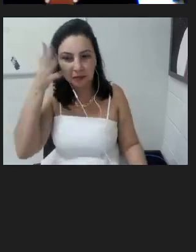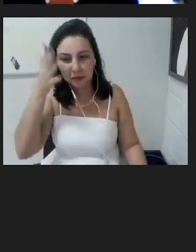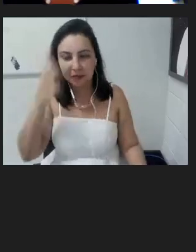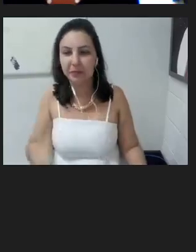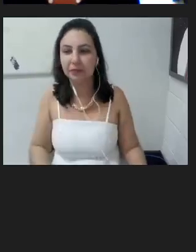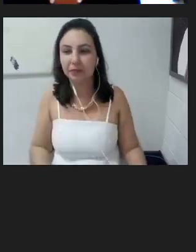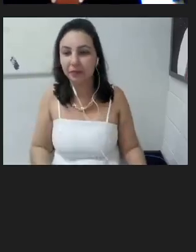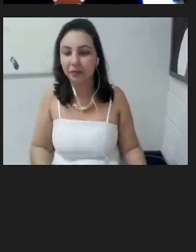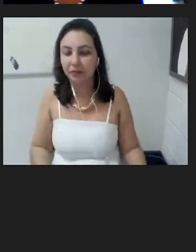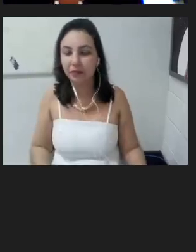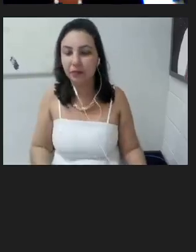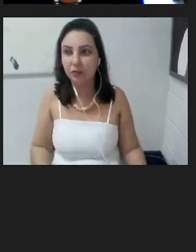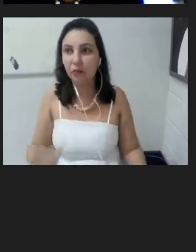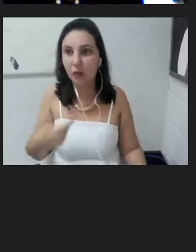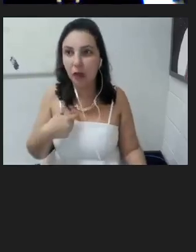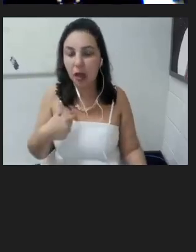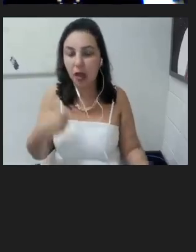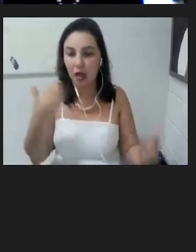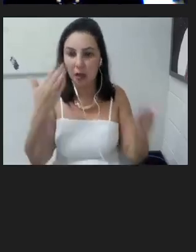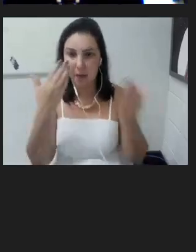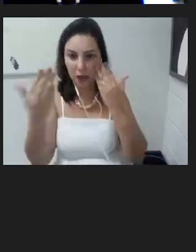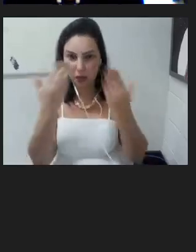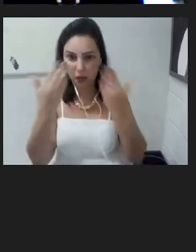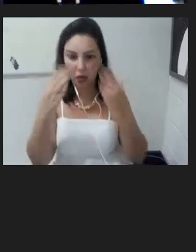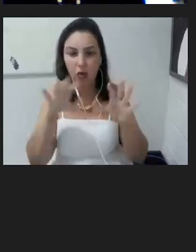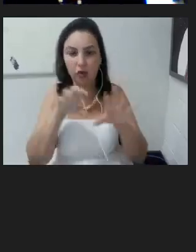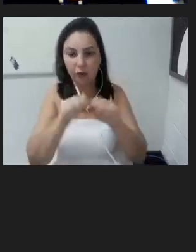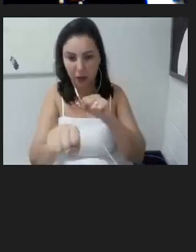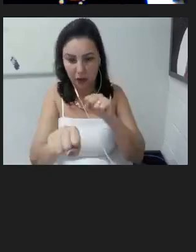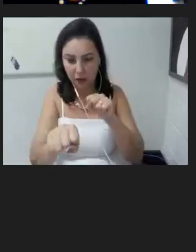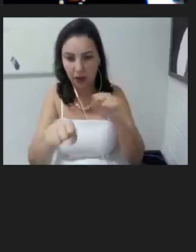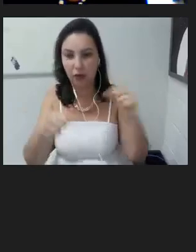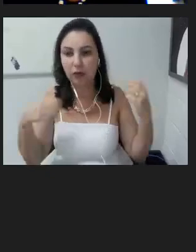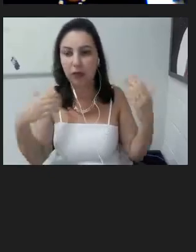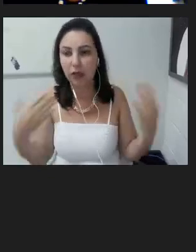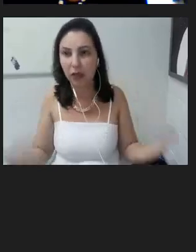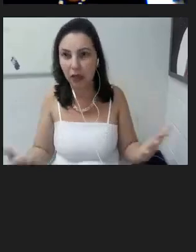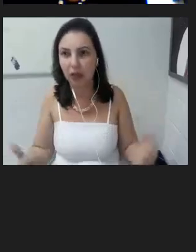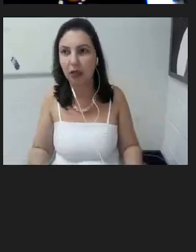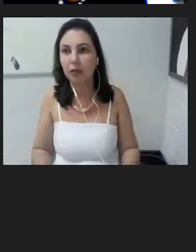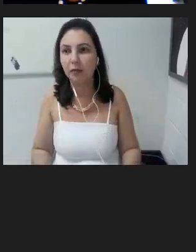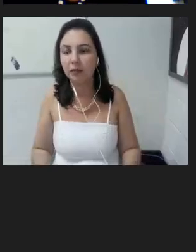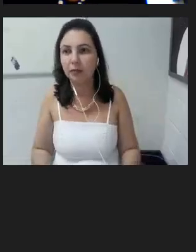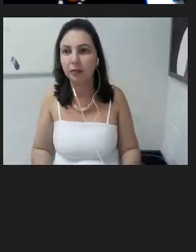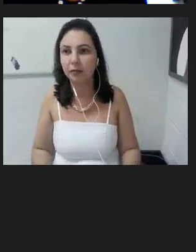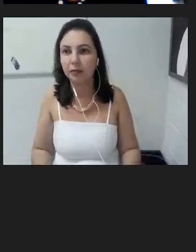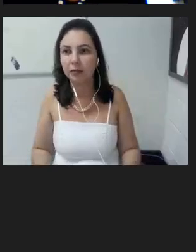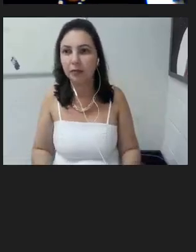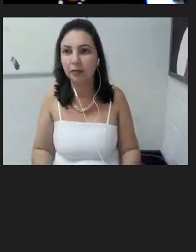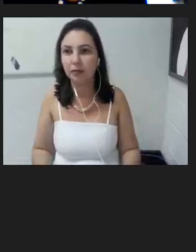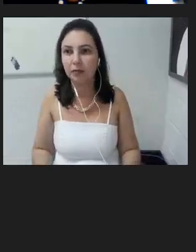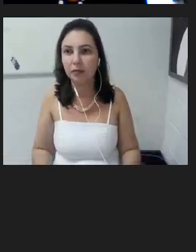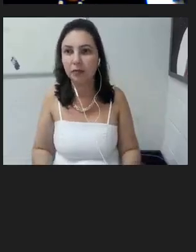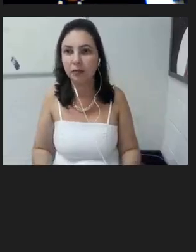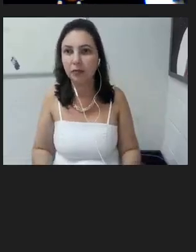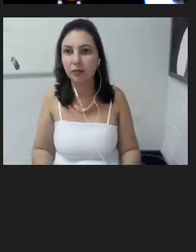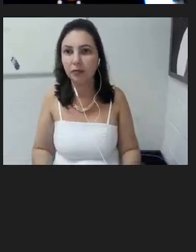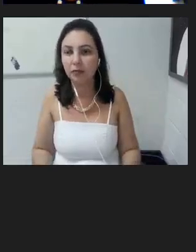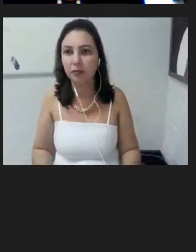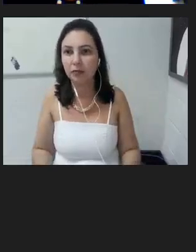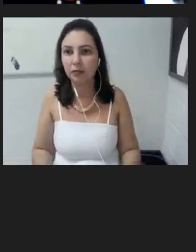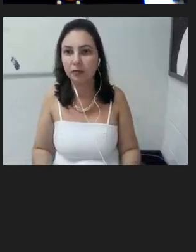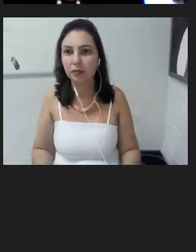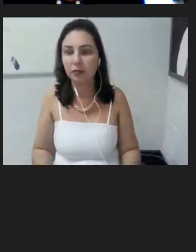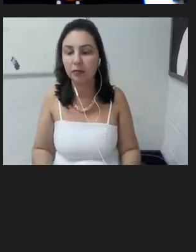E traz, assim, eu sou psicóloga de formação, né? E aí a gente tem essa tarefa de estar nos